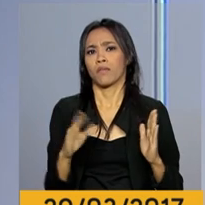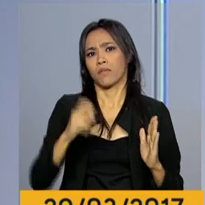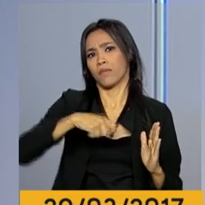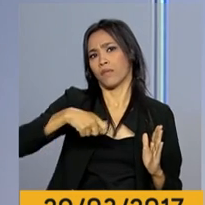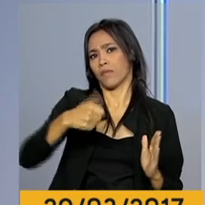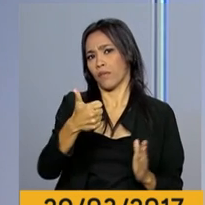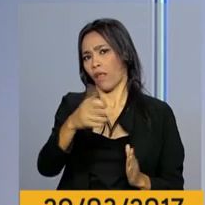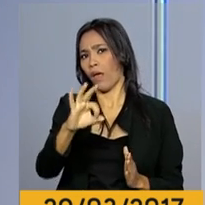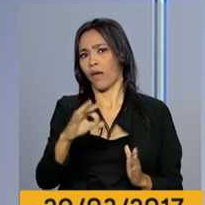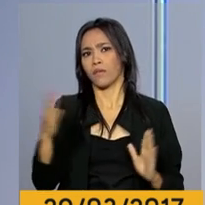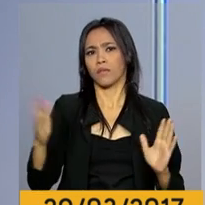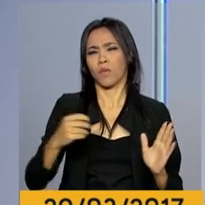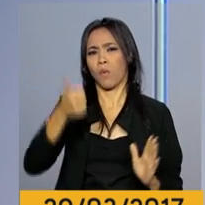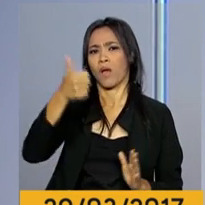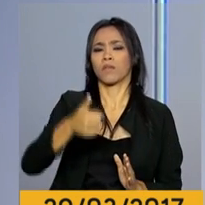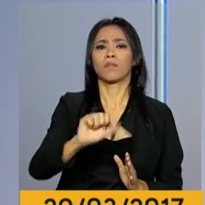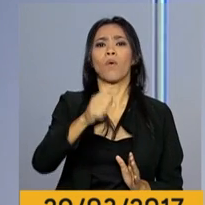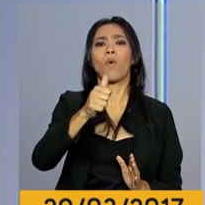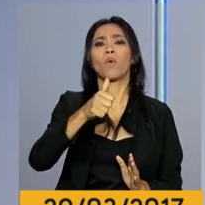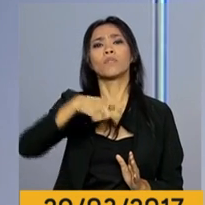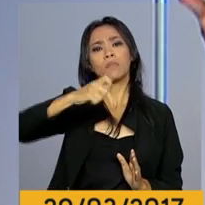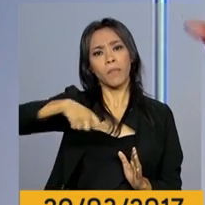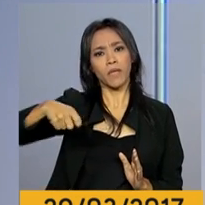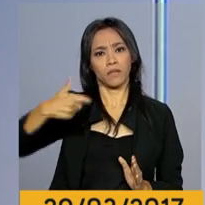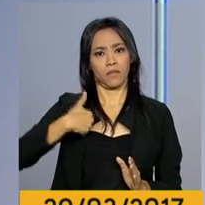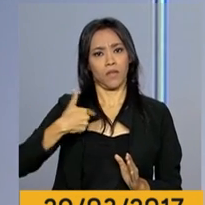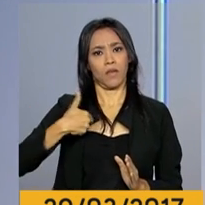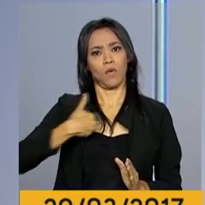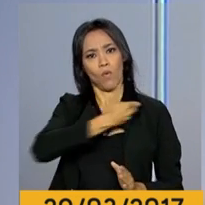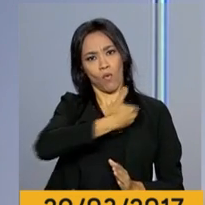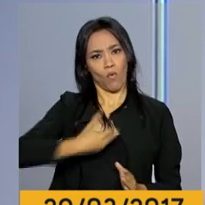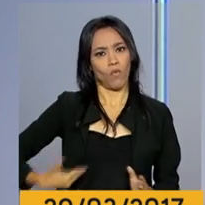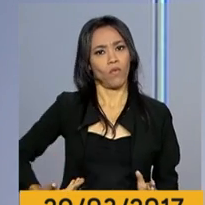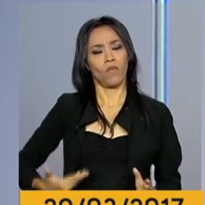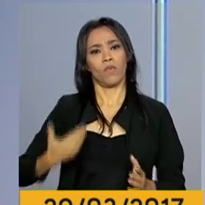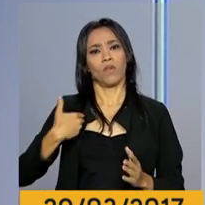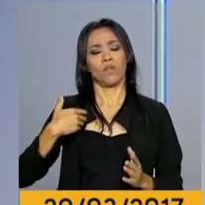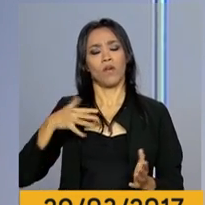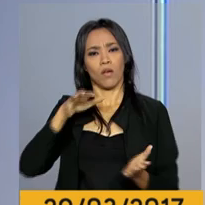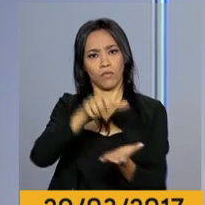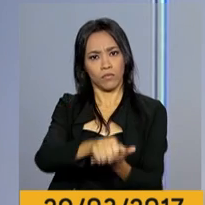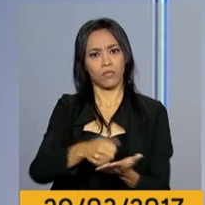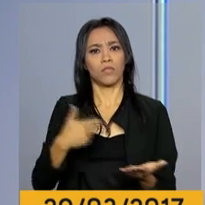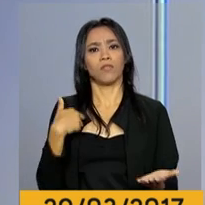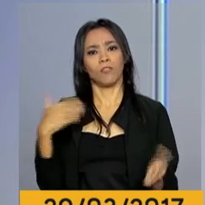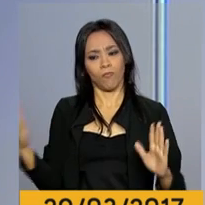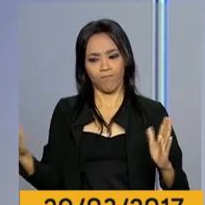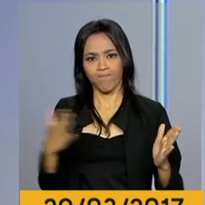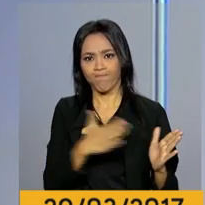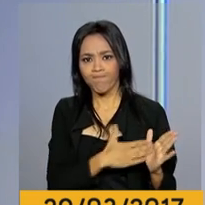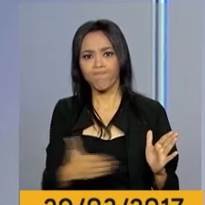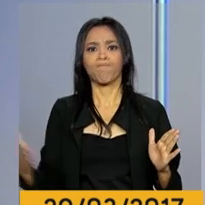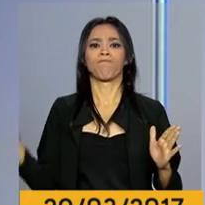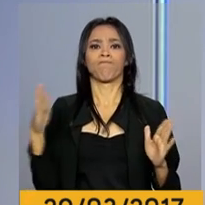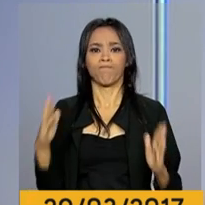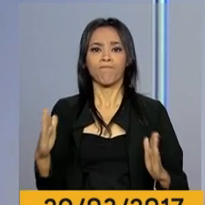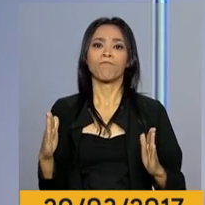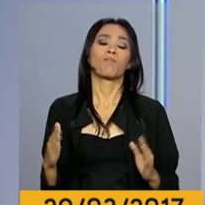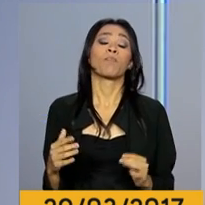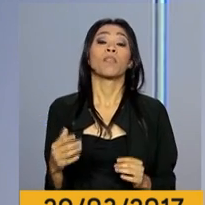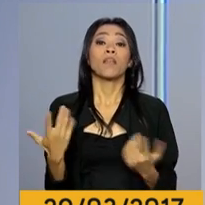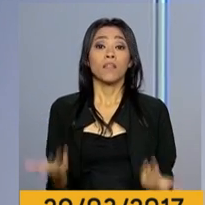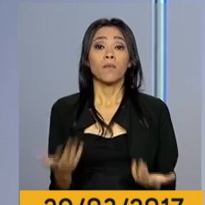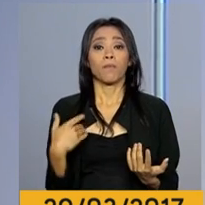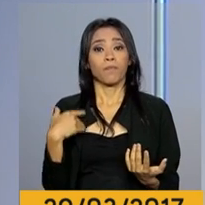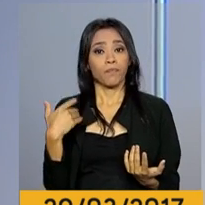meses e quase 11 meses de governo anexamos se à interioridade e dizia eu estabeleci do